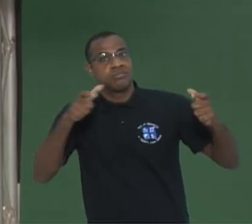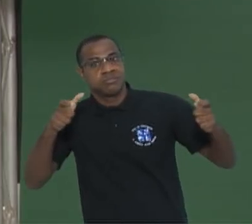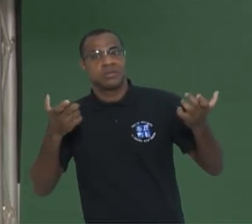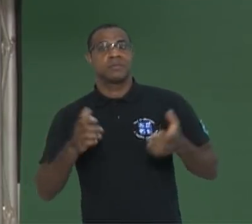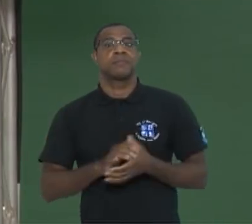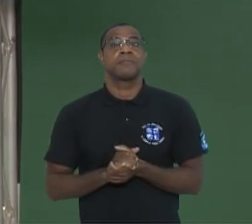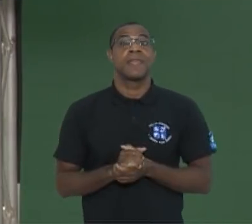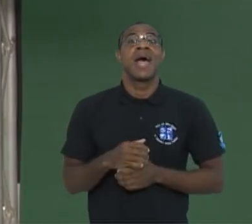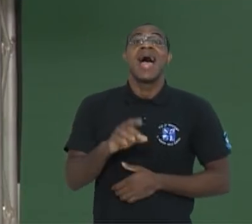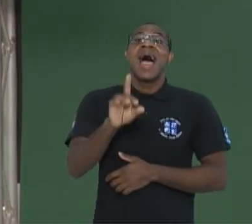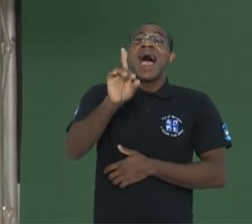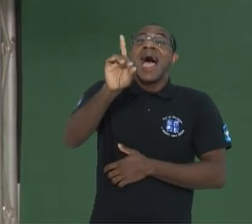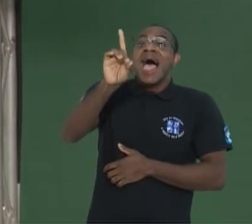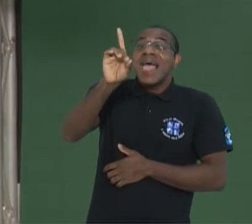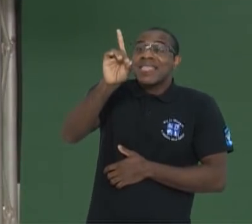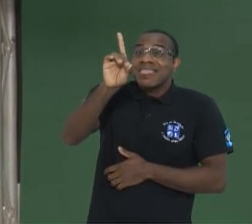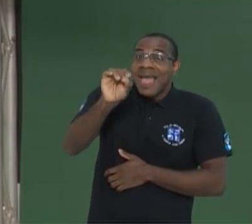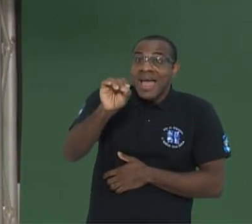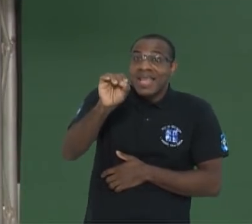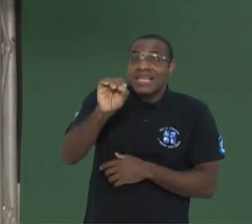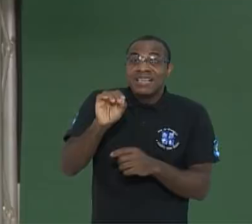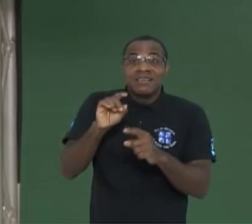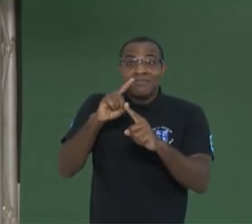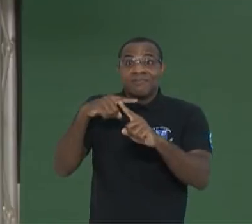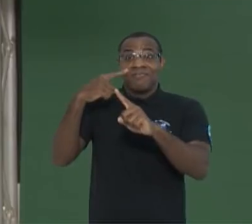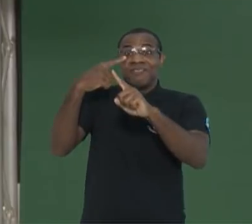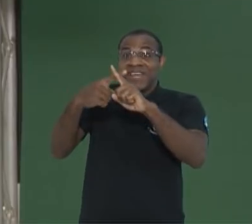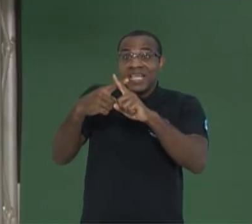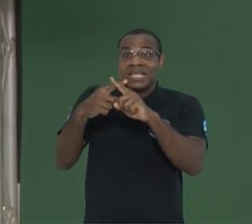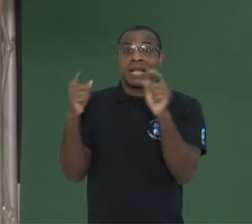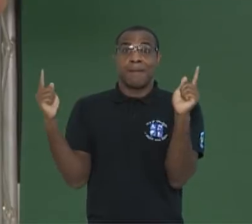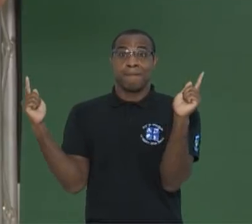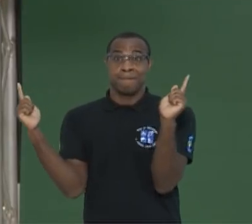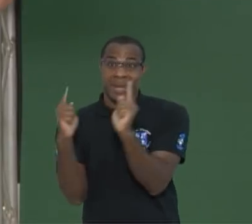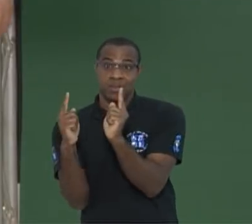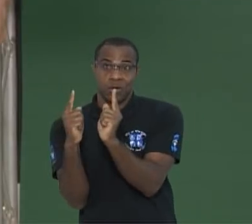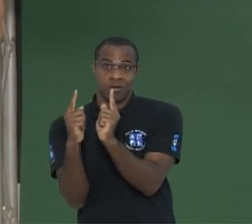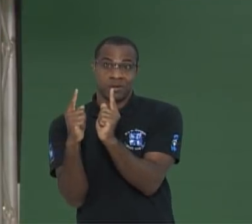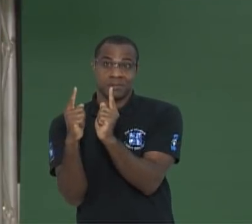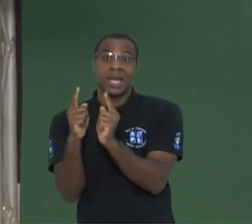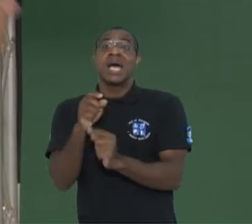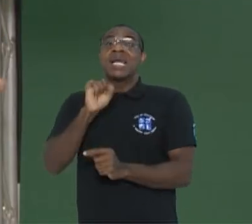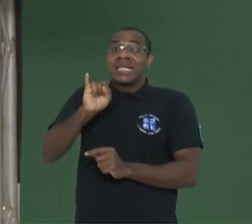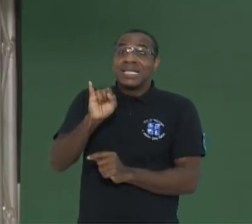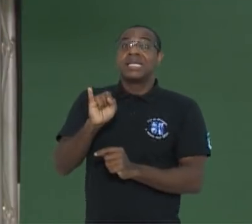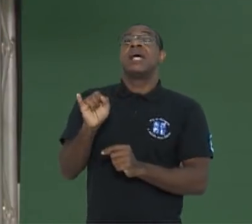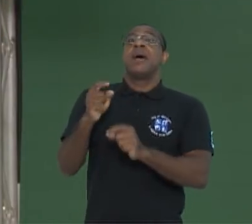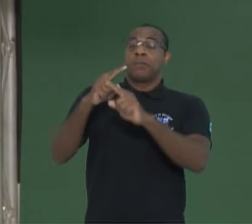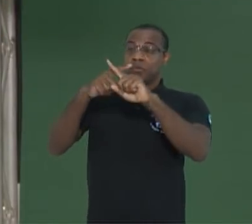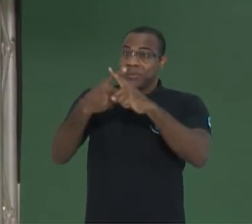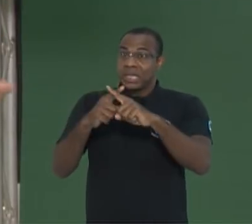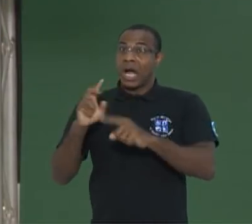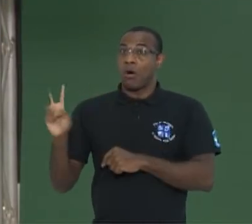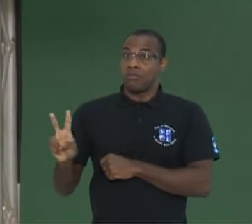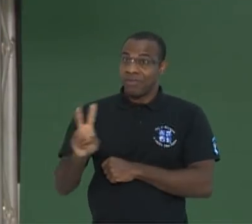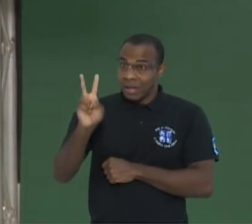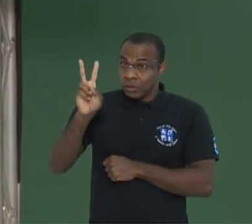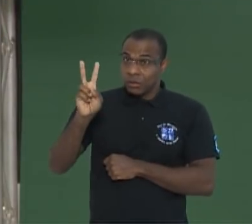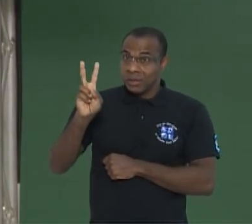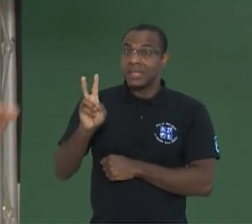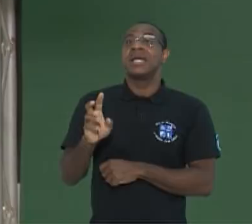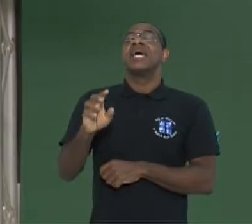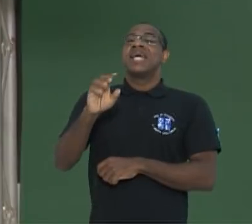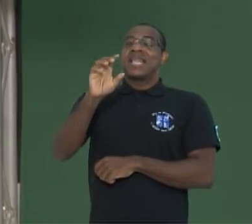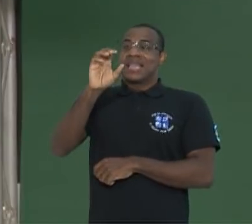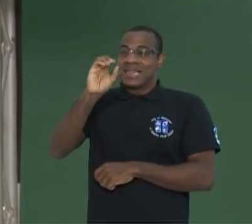É 10 vezes menor, mas se eu multiplicar, né, esse valor, né, 0,1 vezes 0,1